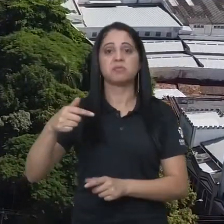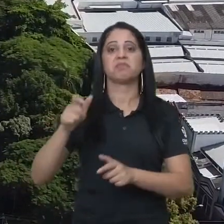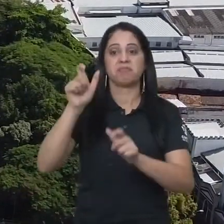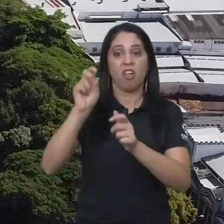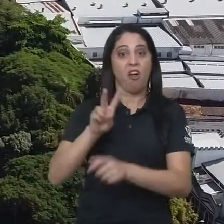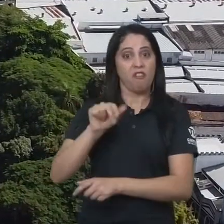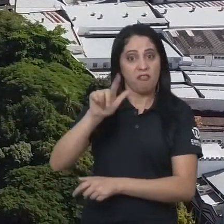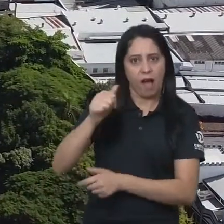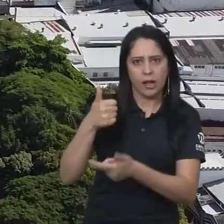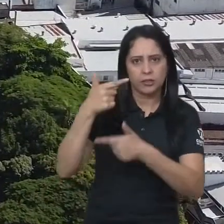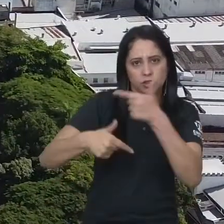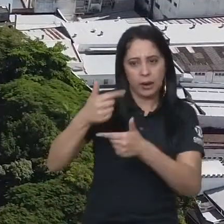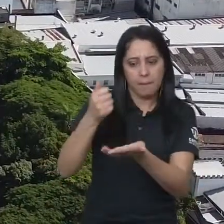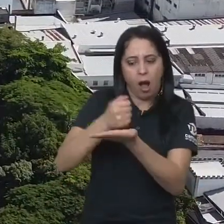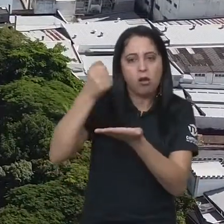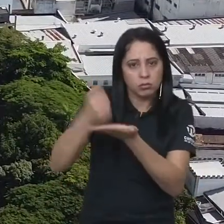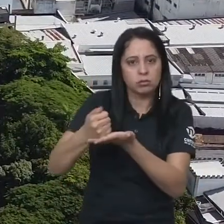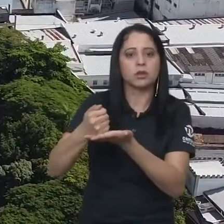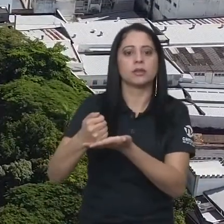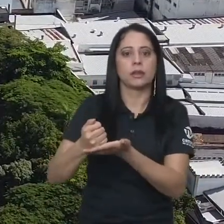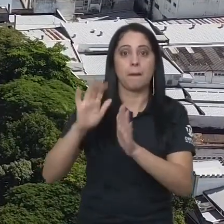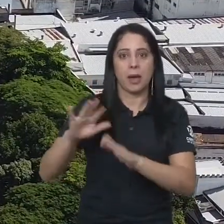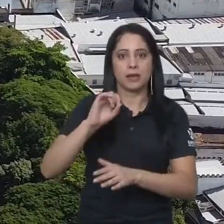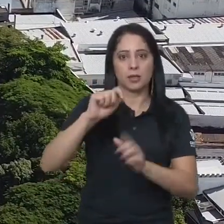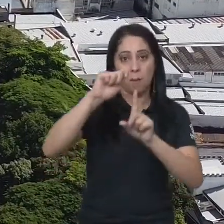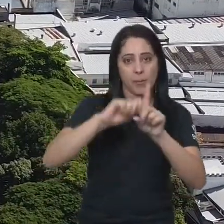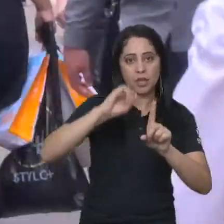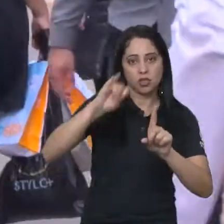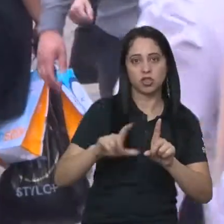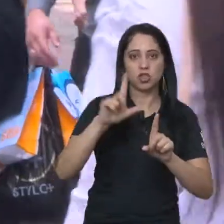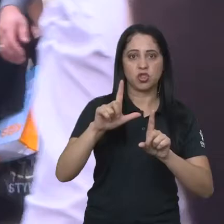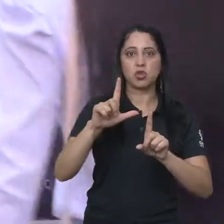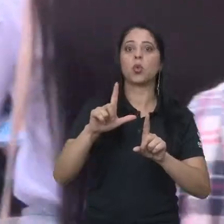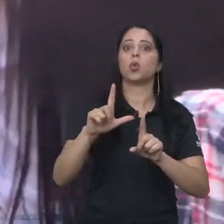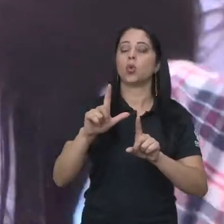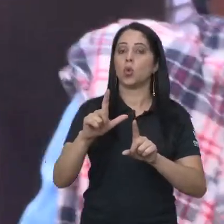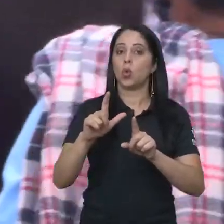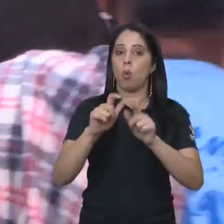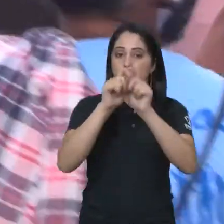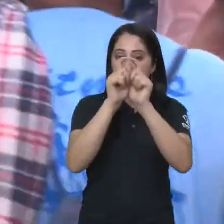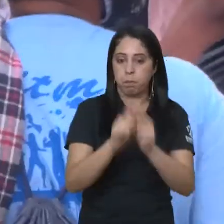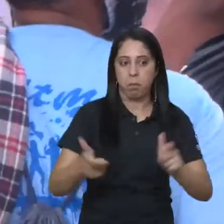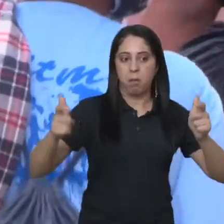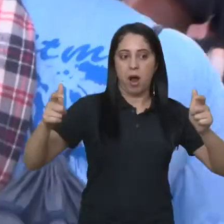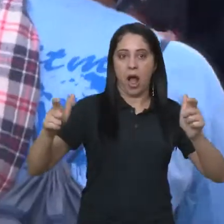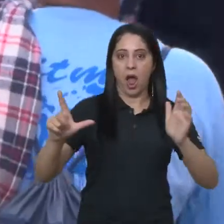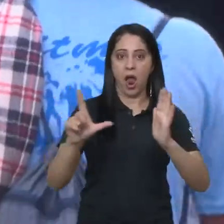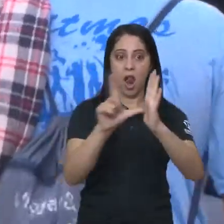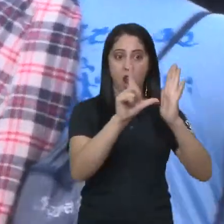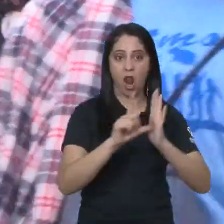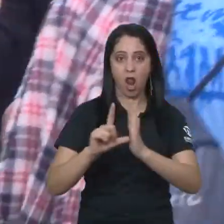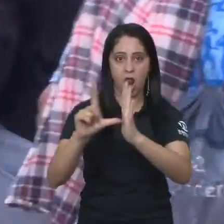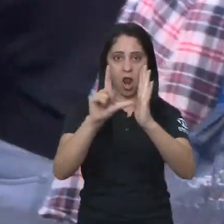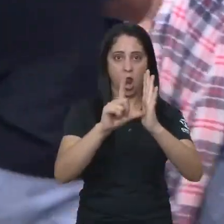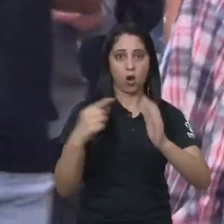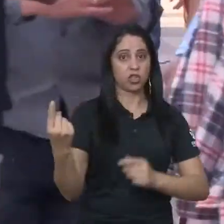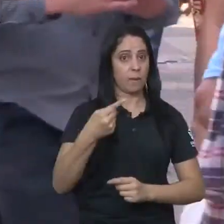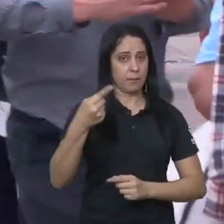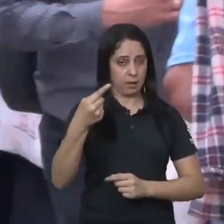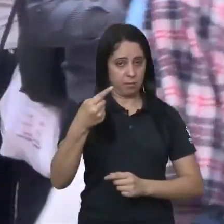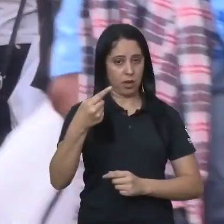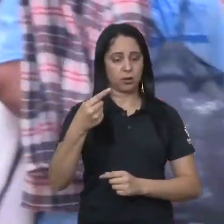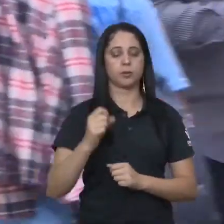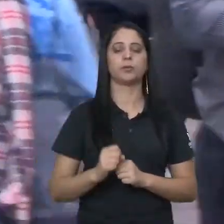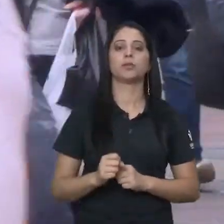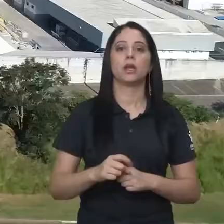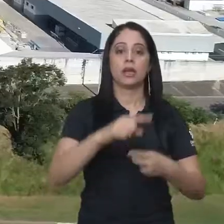4.657 empregos com carteira assinada, sendo que no mês de julho o comércio foi o líder das contratações, com 198 empregos